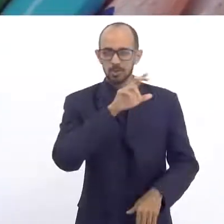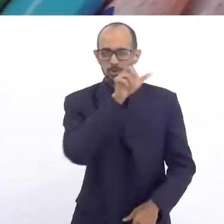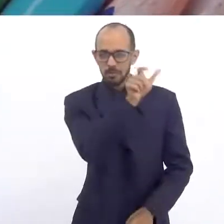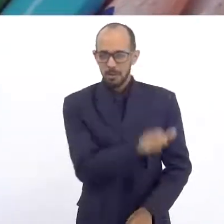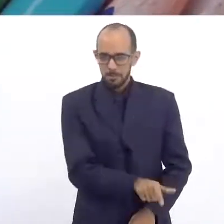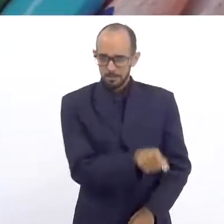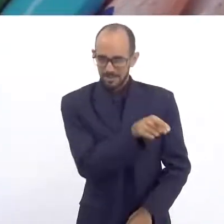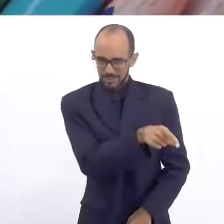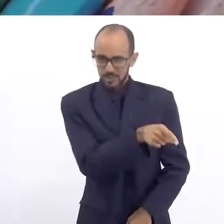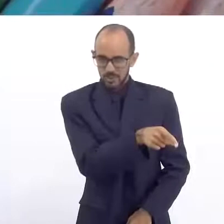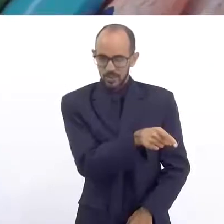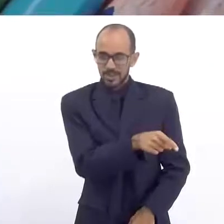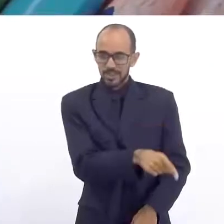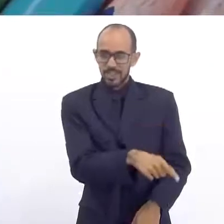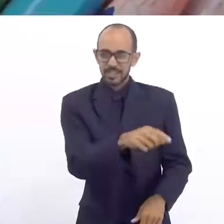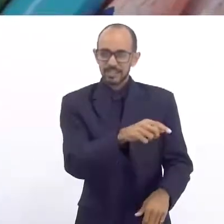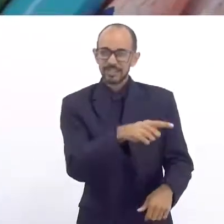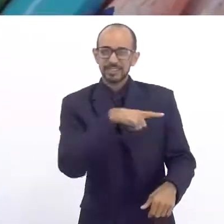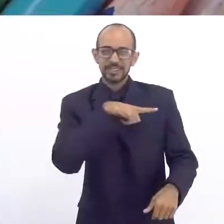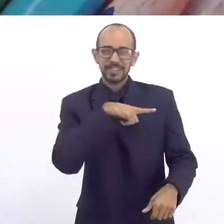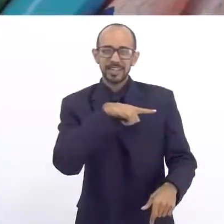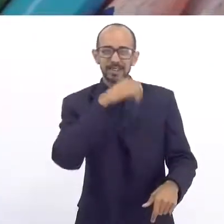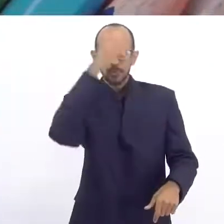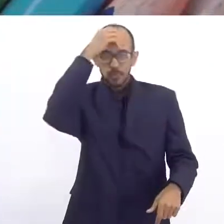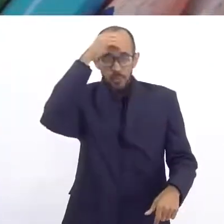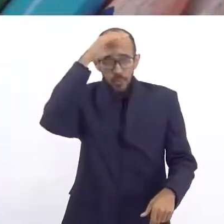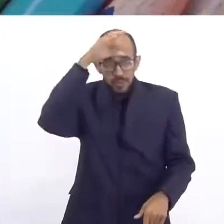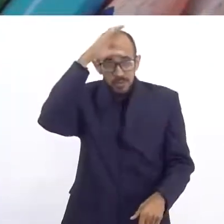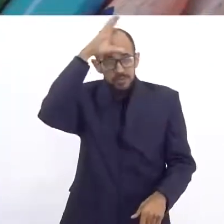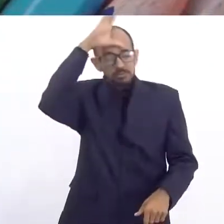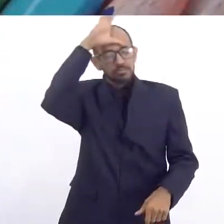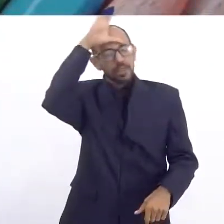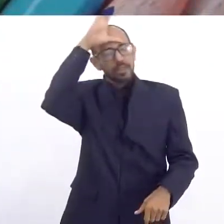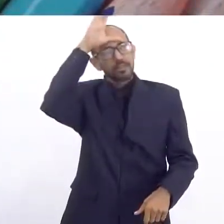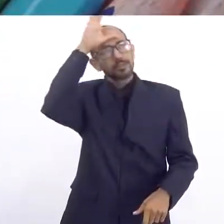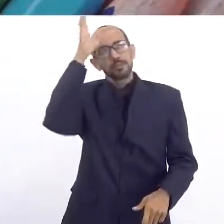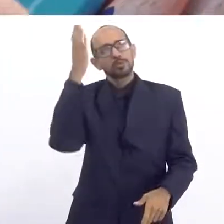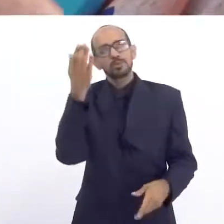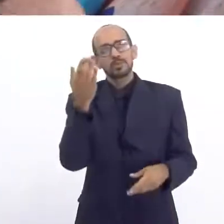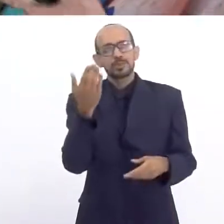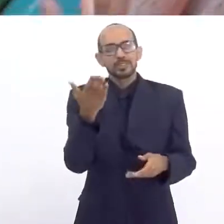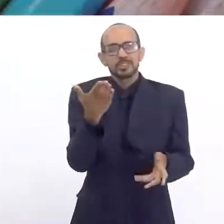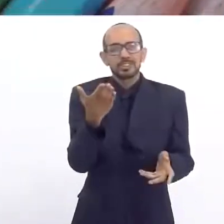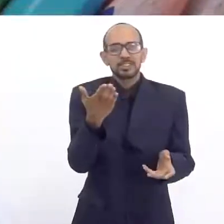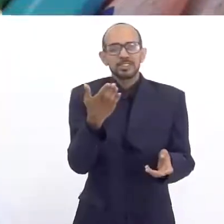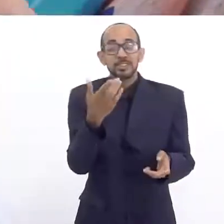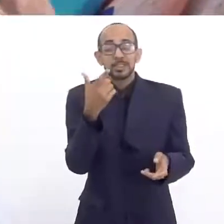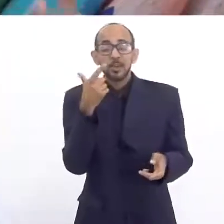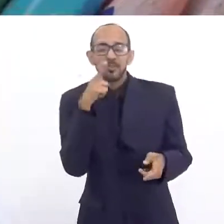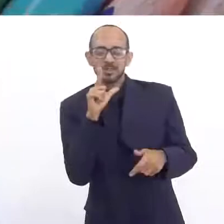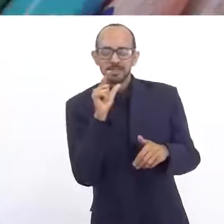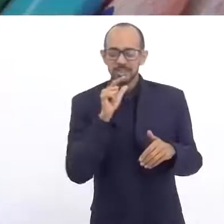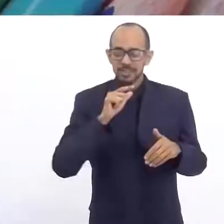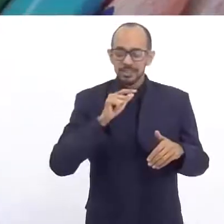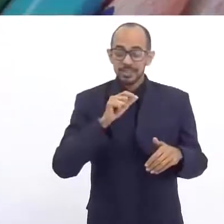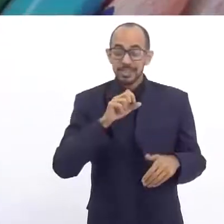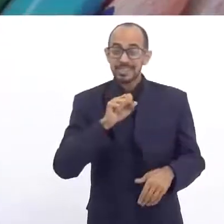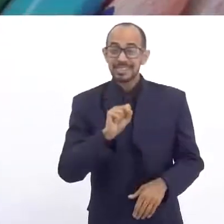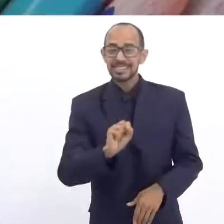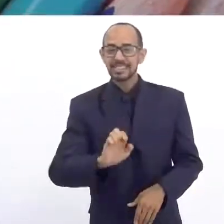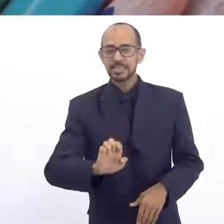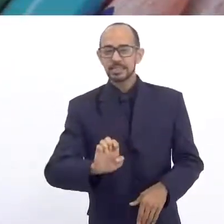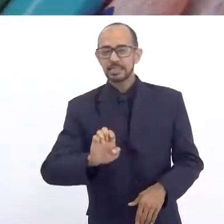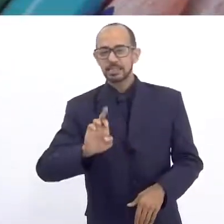de um ser humano, né? Você vê a aquisição dele, a construção dele de conhecimento, de ampliar, de ser.